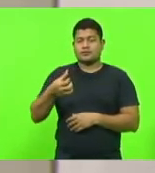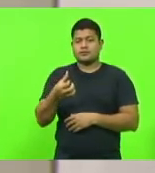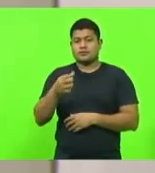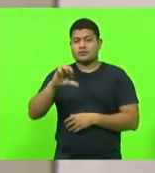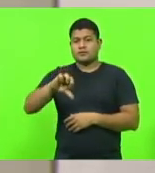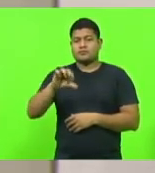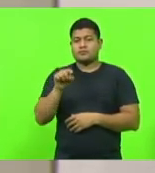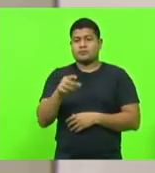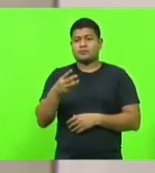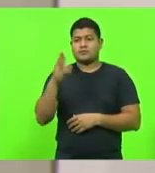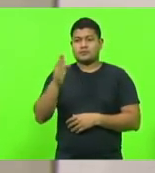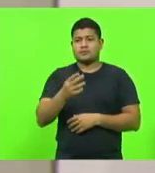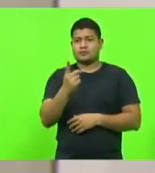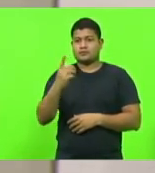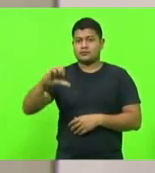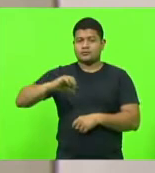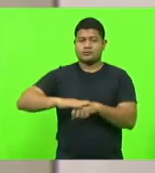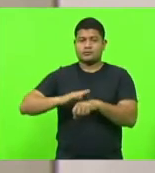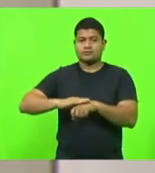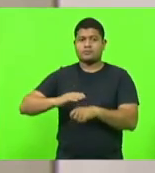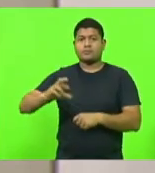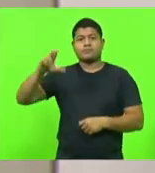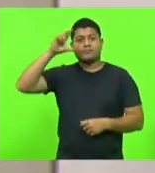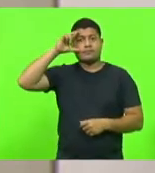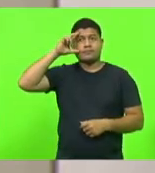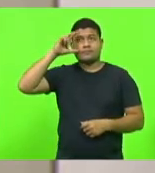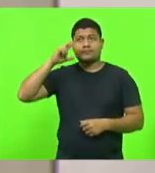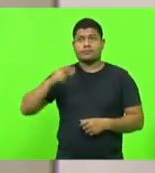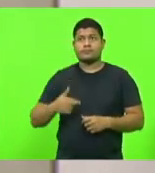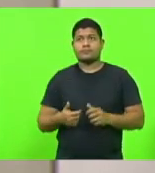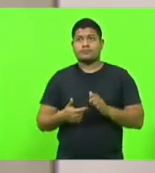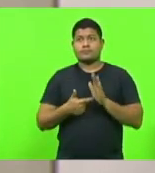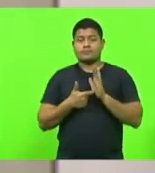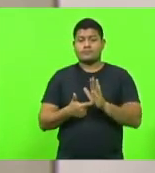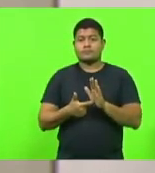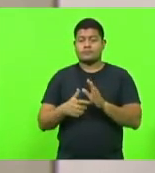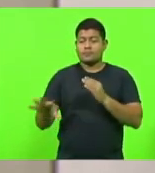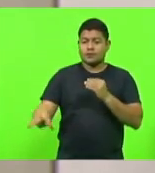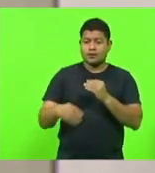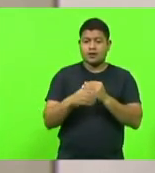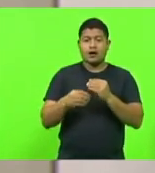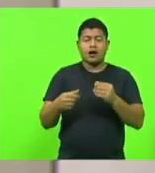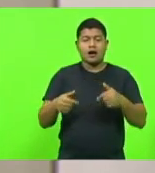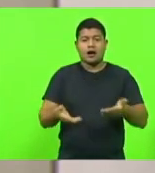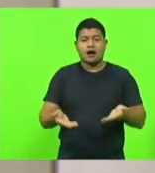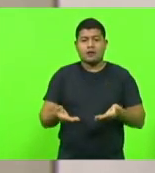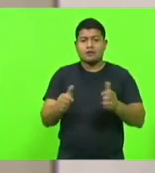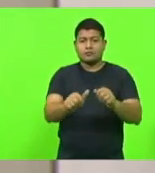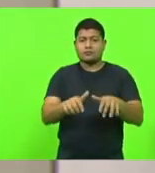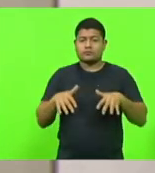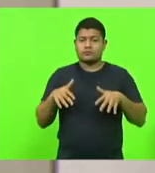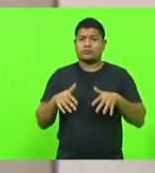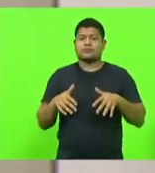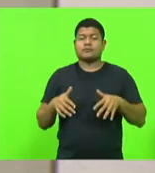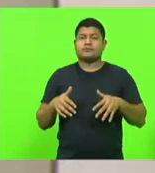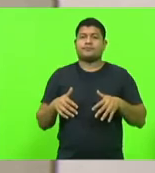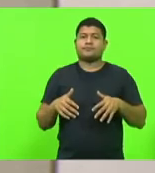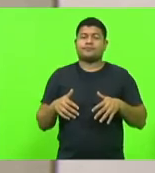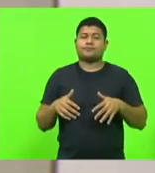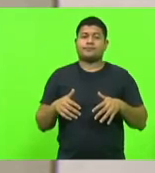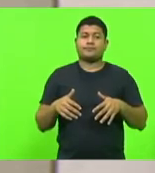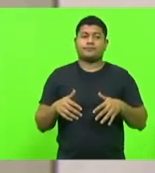169.3/2019, autor deputado Ricardo Alba. O presente projeto está recebendo emenda em plenário